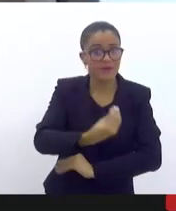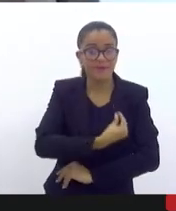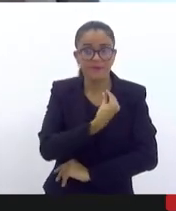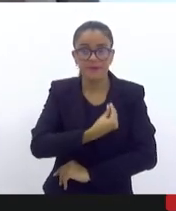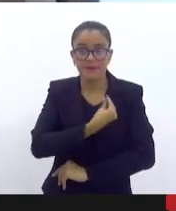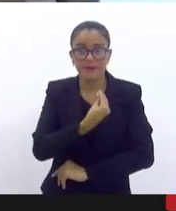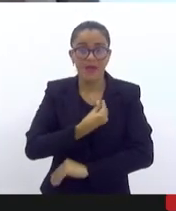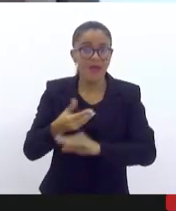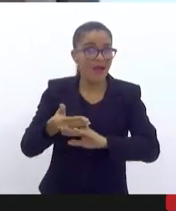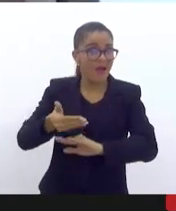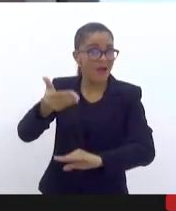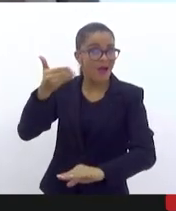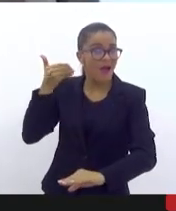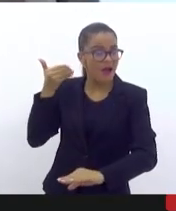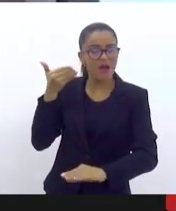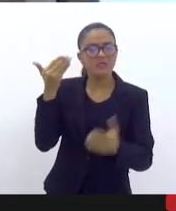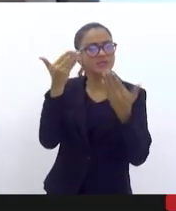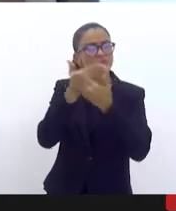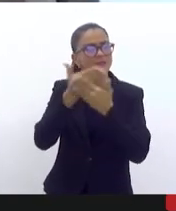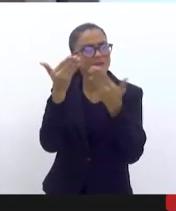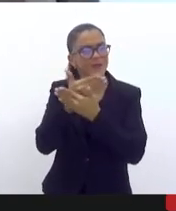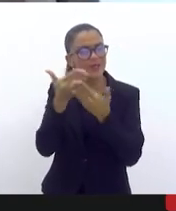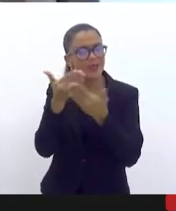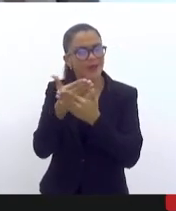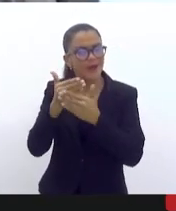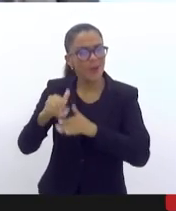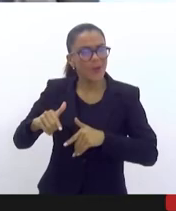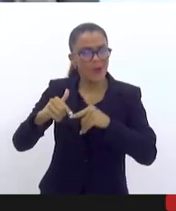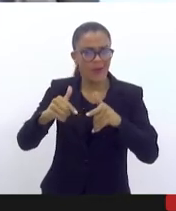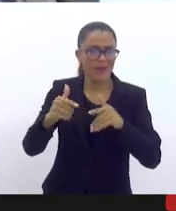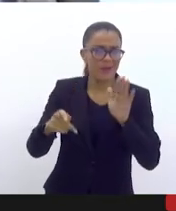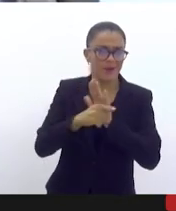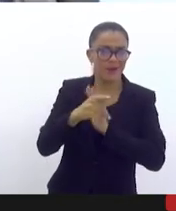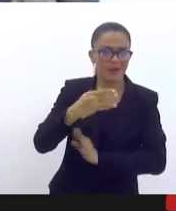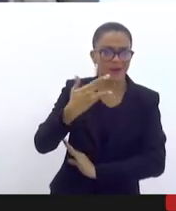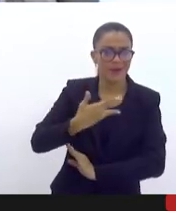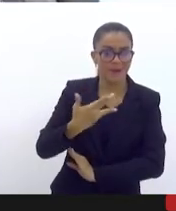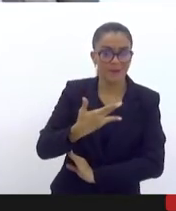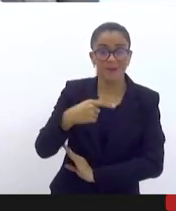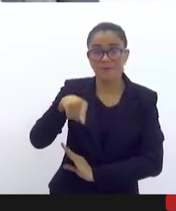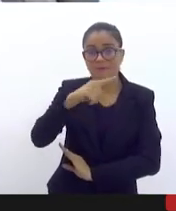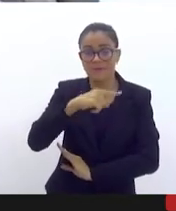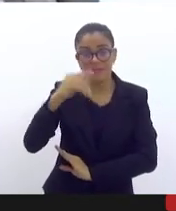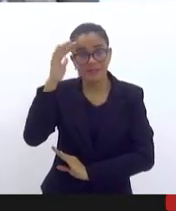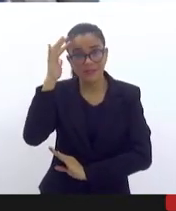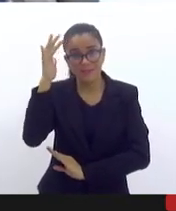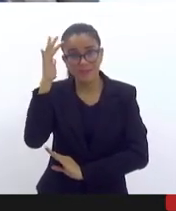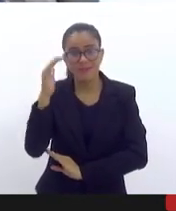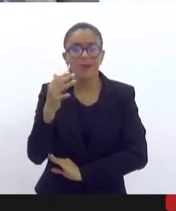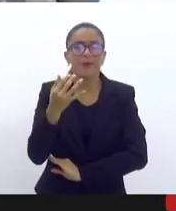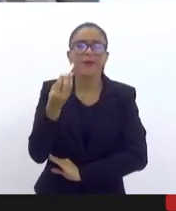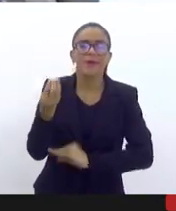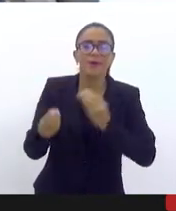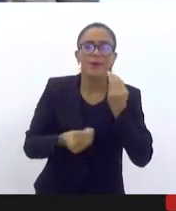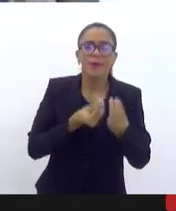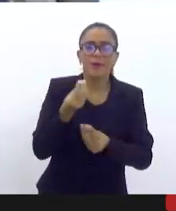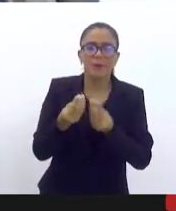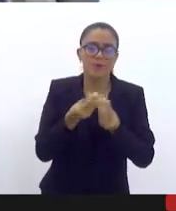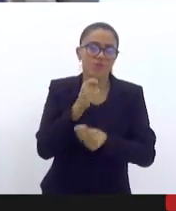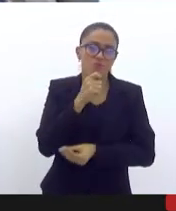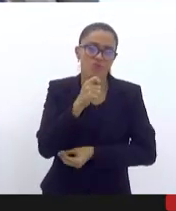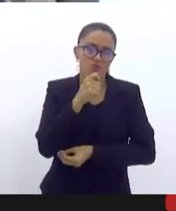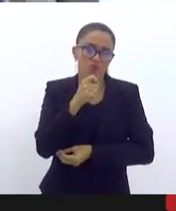a gente não costumava ver na maconha então para vocês para vocês terem uma ideia né como não existe